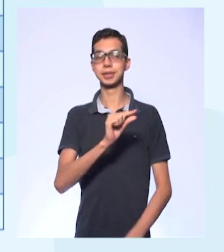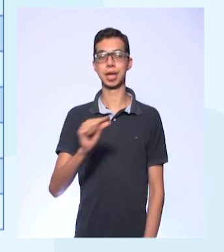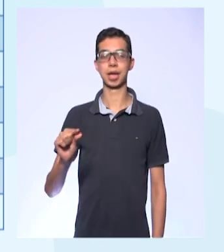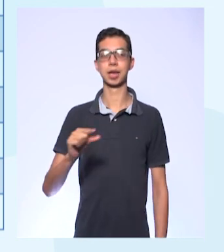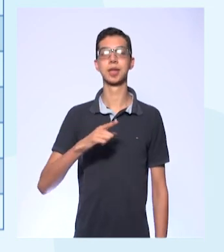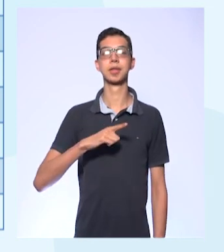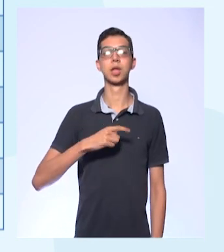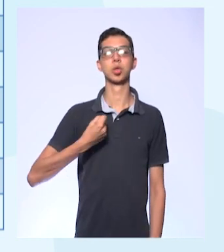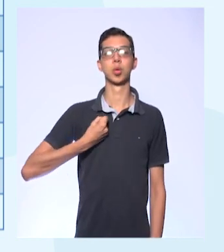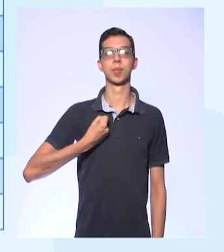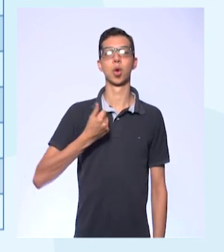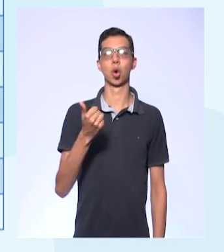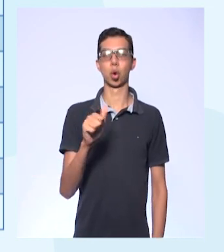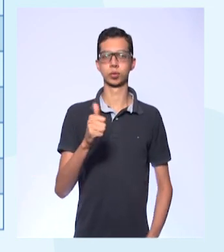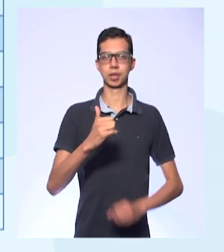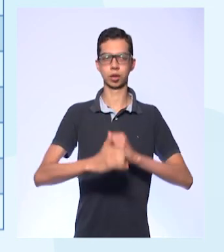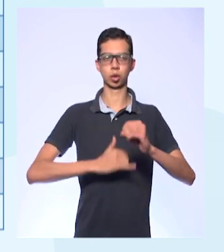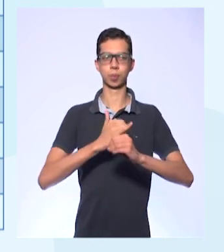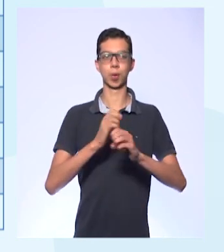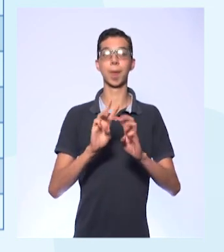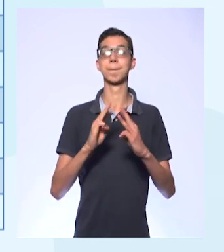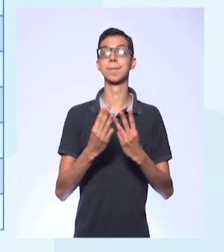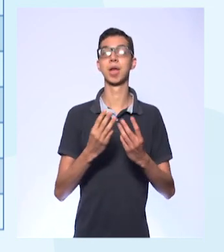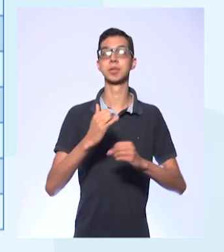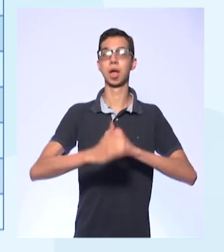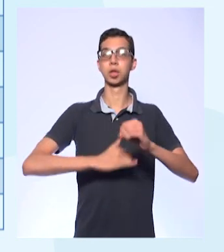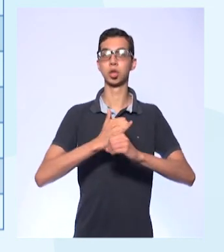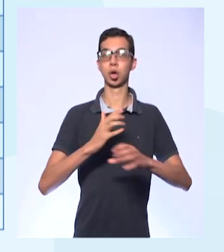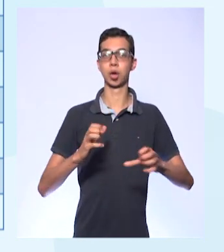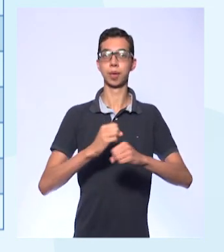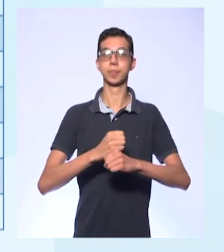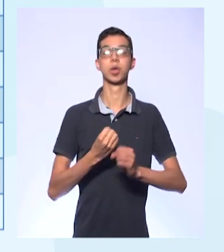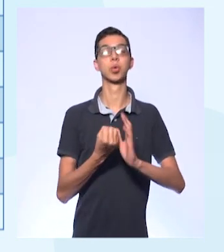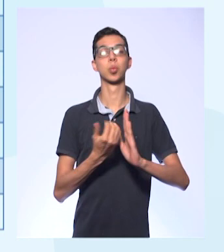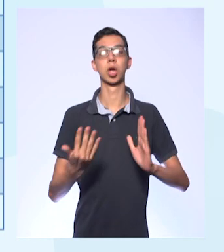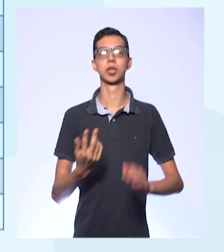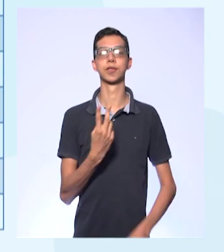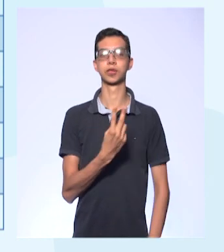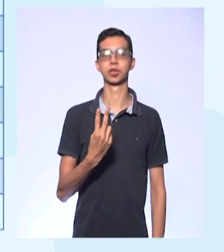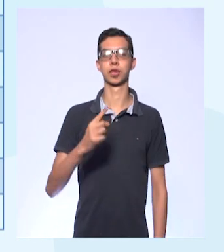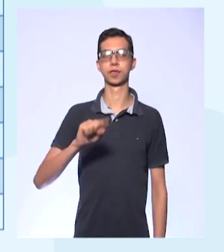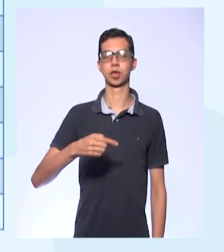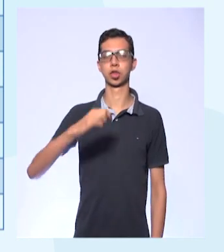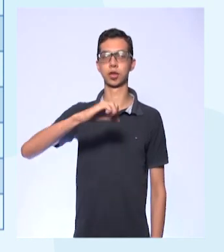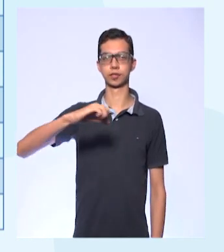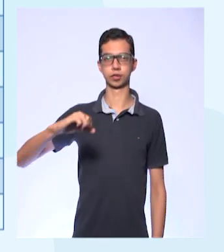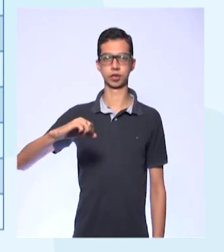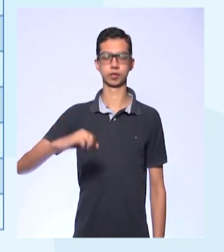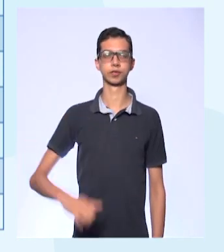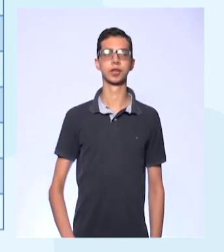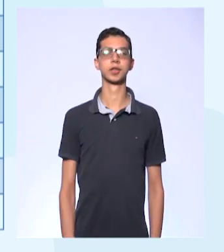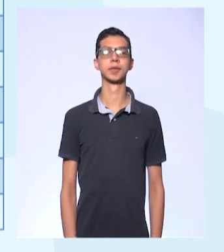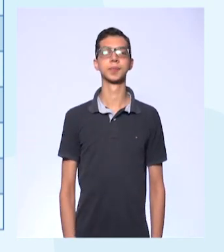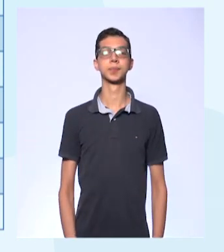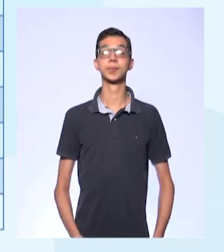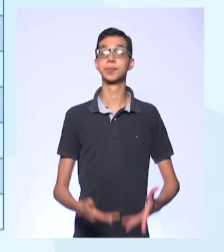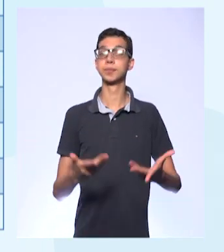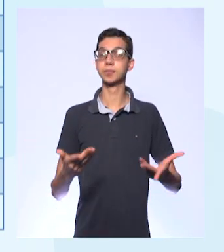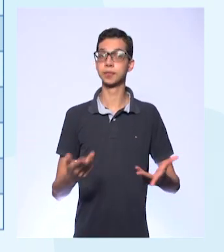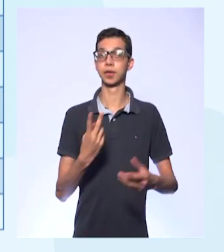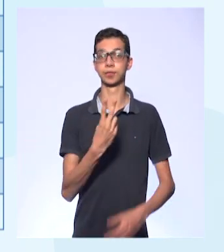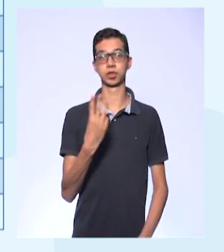11, e a massa atômica dele calculada foi 22,99. Nós vamos arredondar